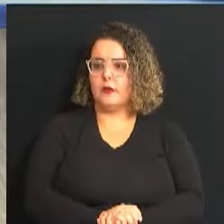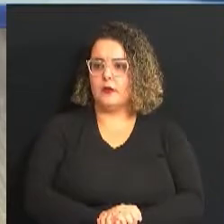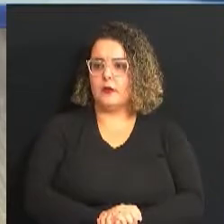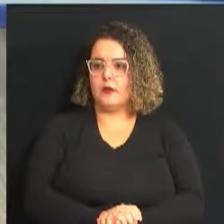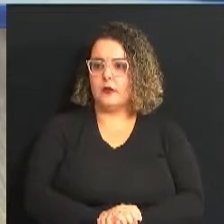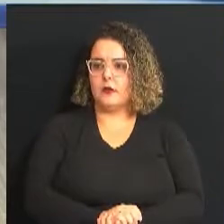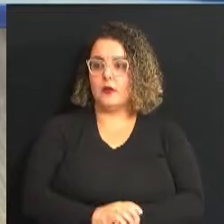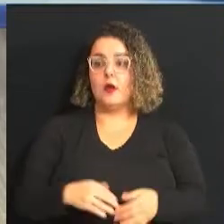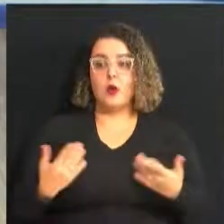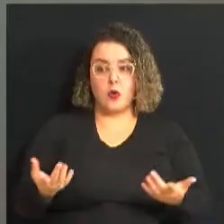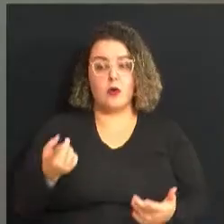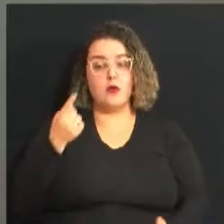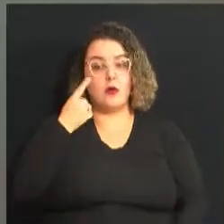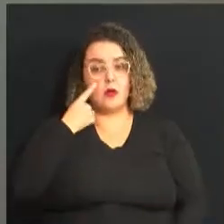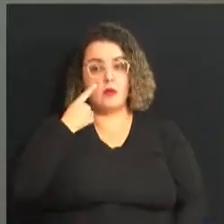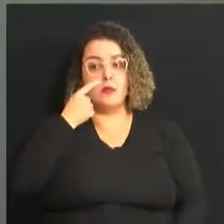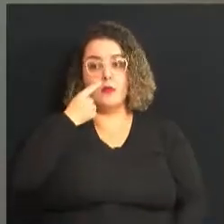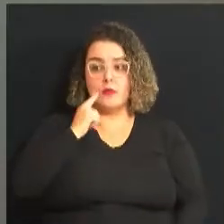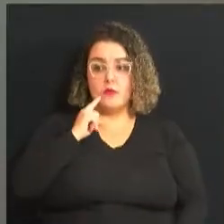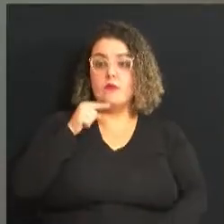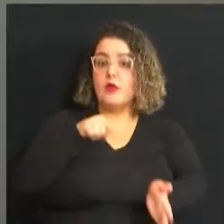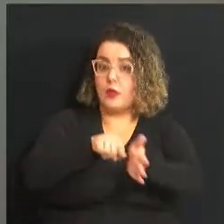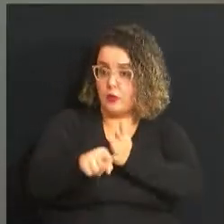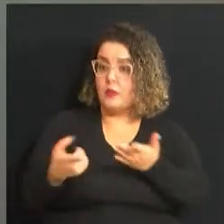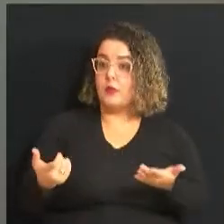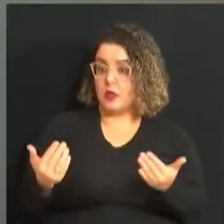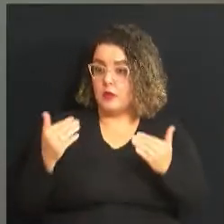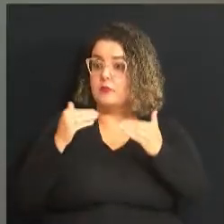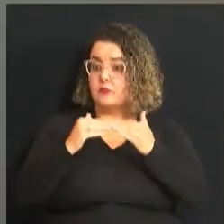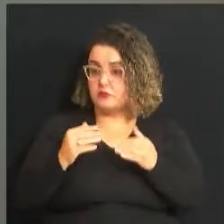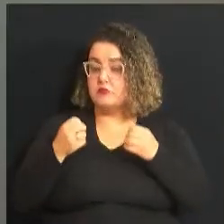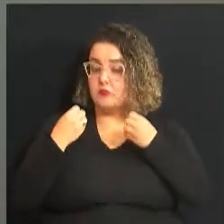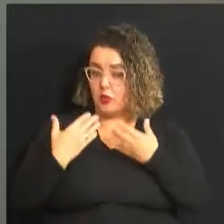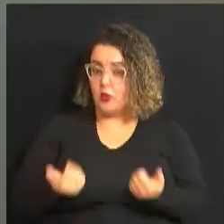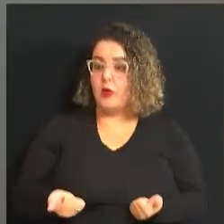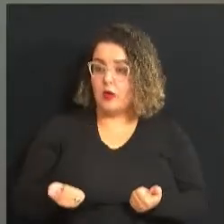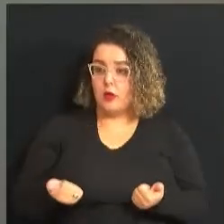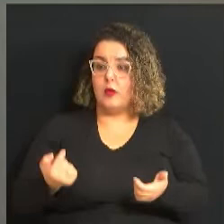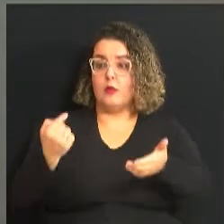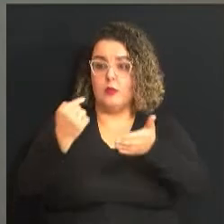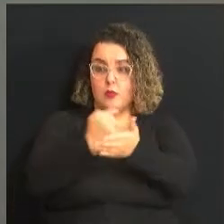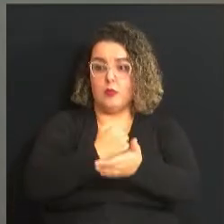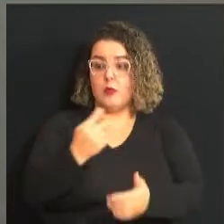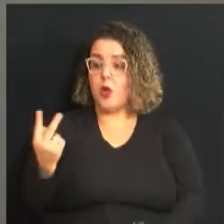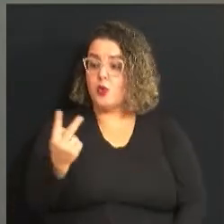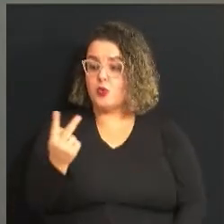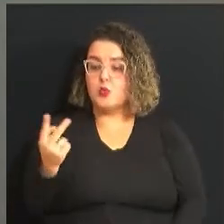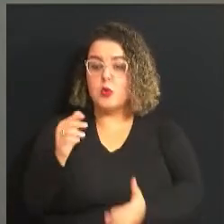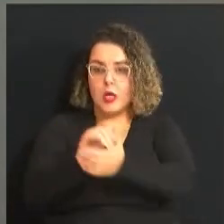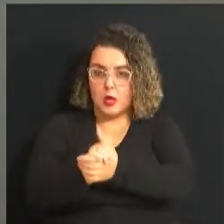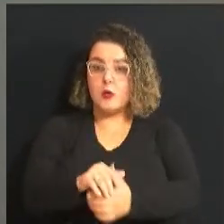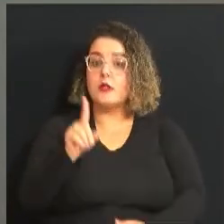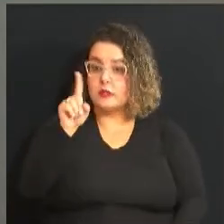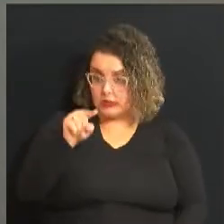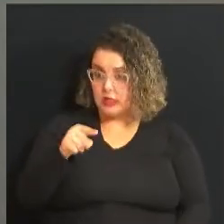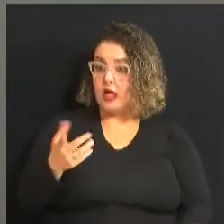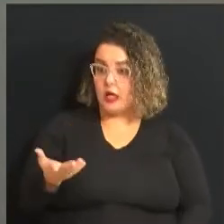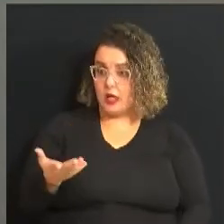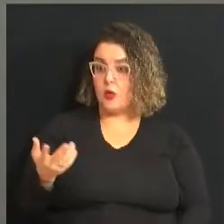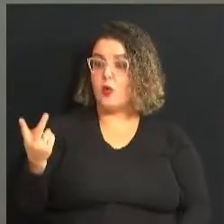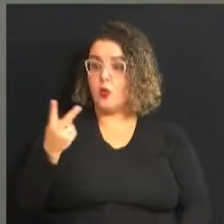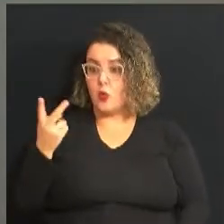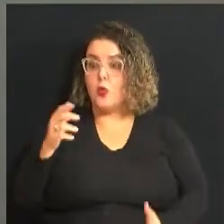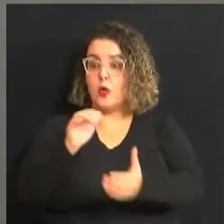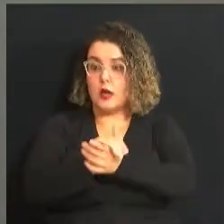Olha, Fabiana, você fez uma pergunta e foi muito coerente essa pergunta, porque você perguntou a respeito do casal. E é exatamente isso. O casal